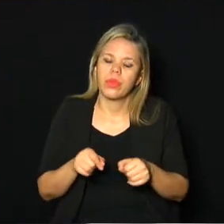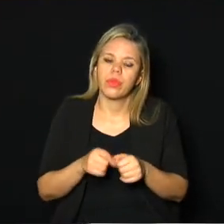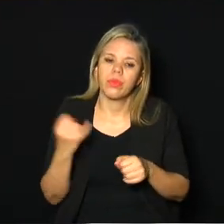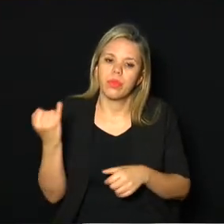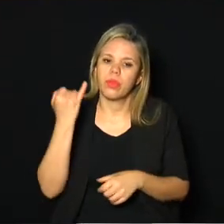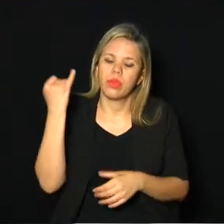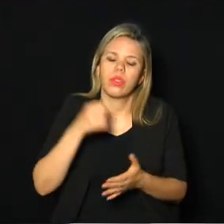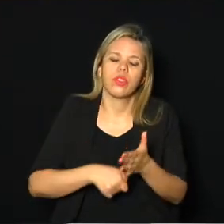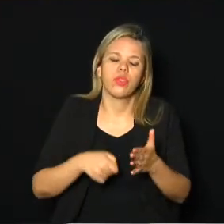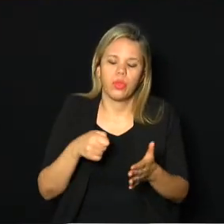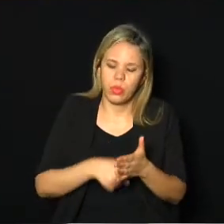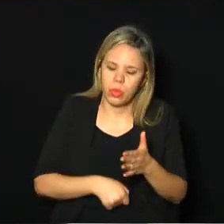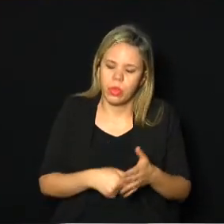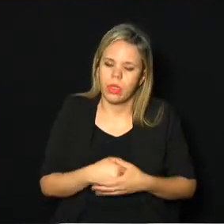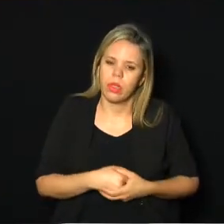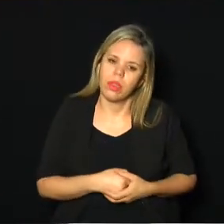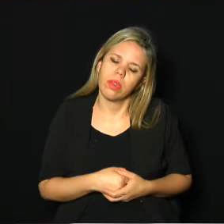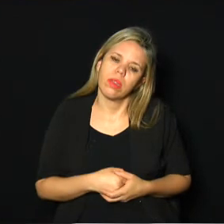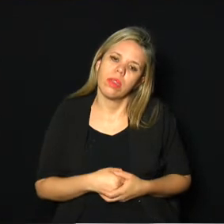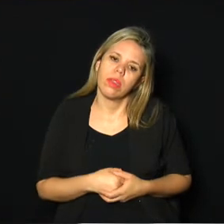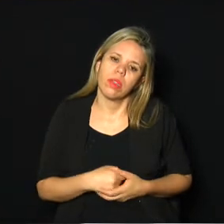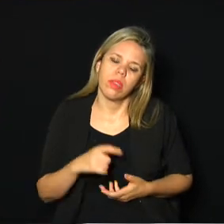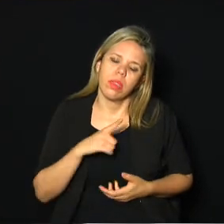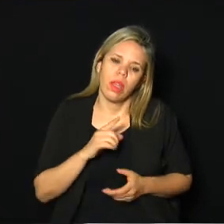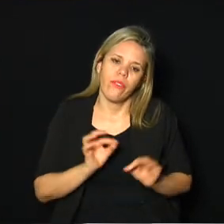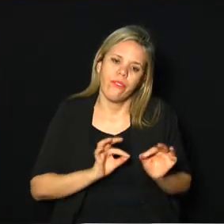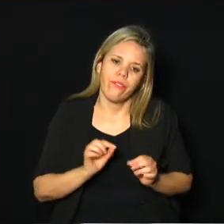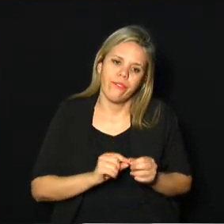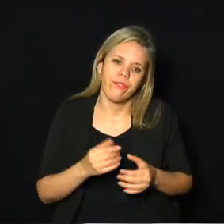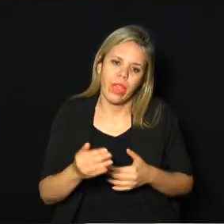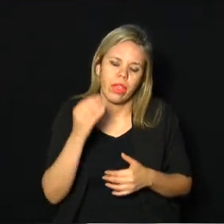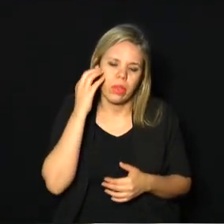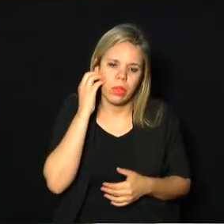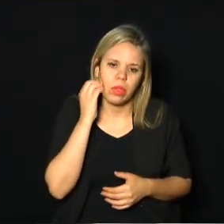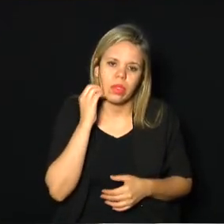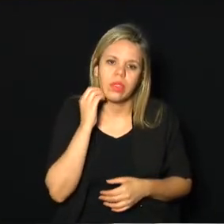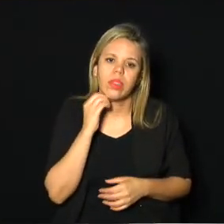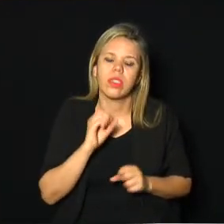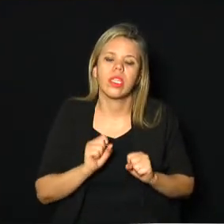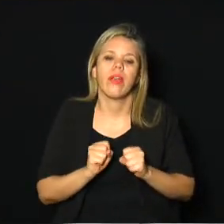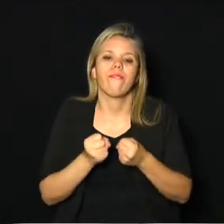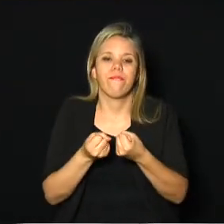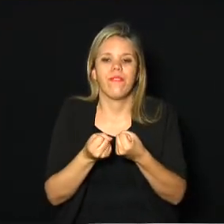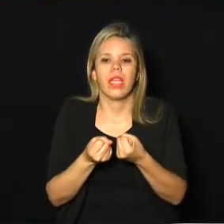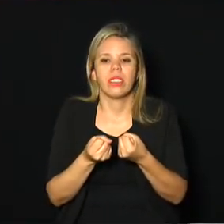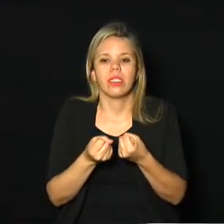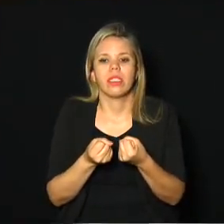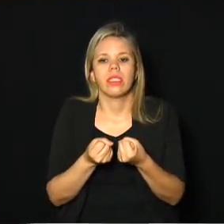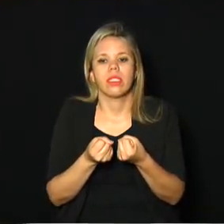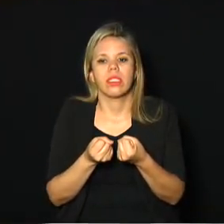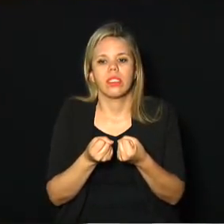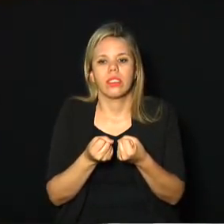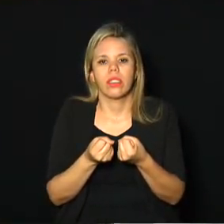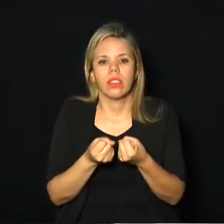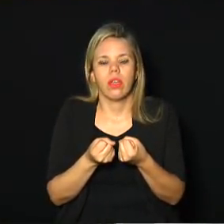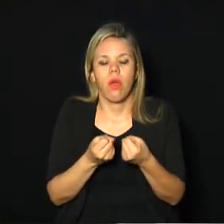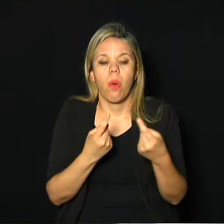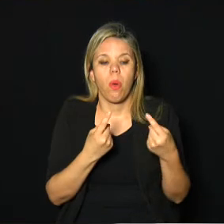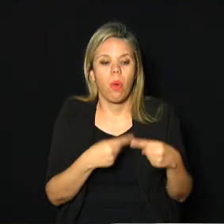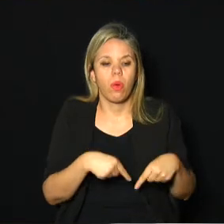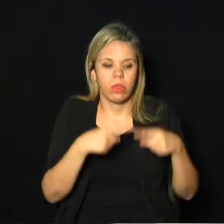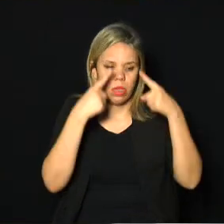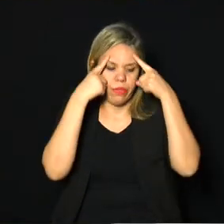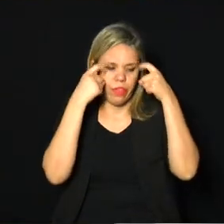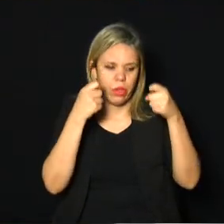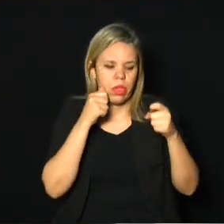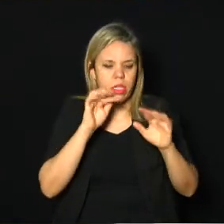importante luta que a gente tem feito aí em defesa da violência doméstica